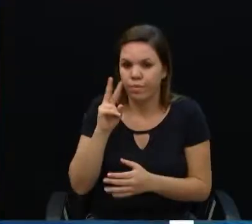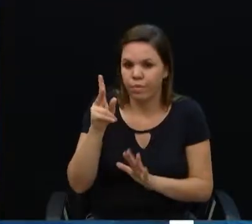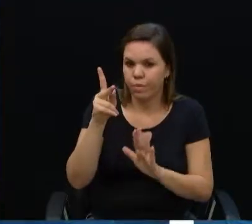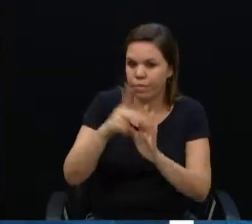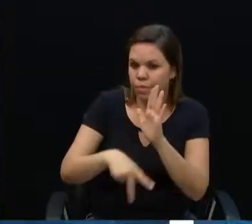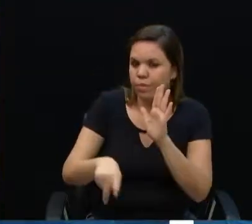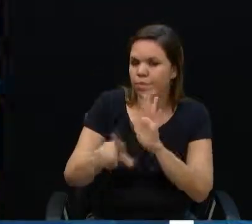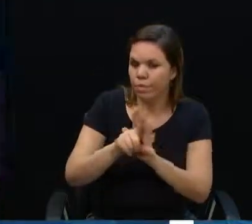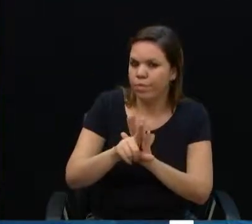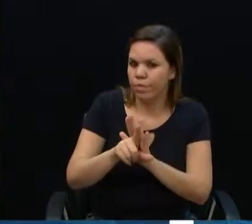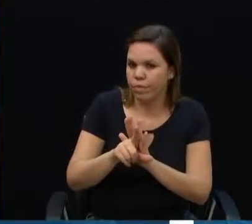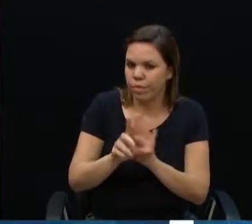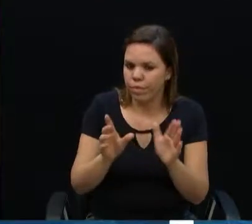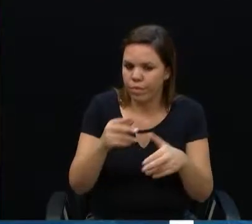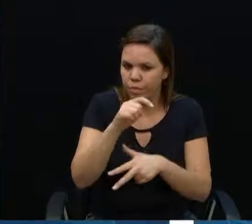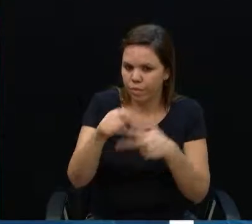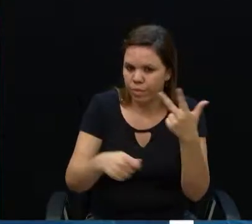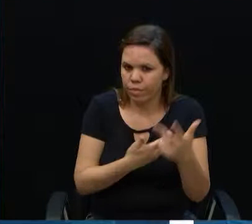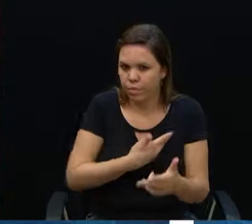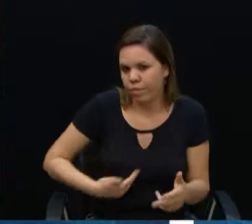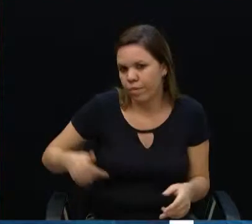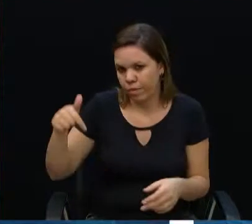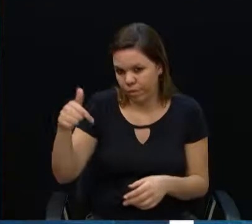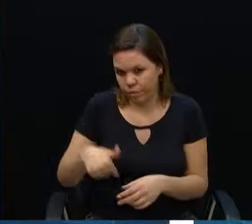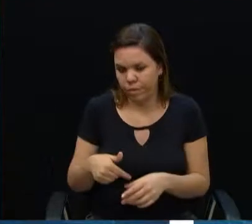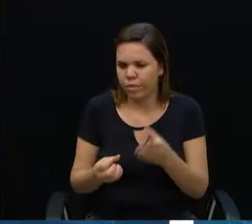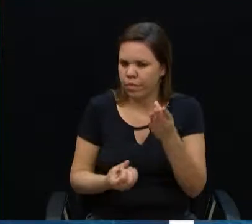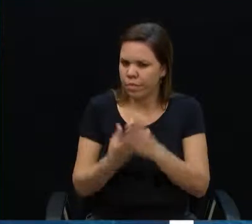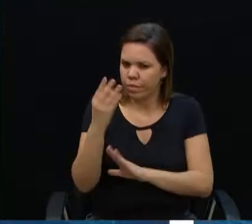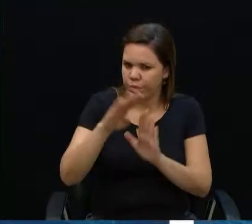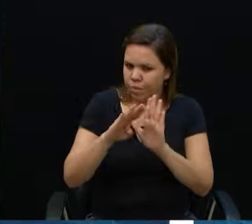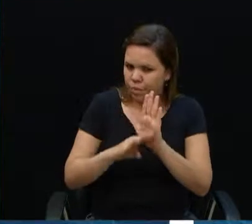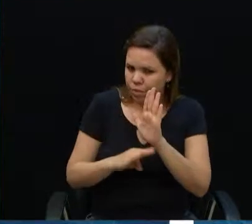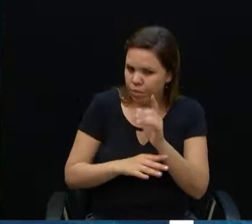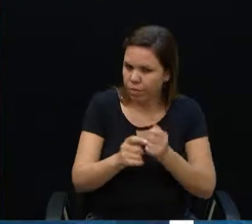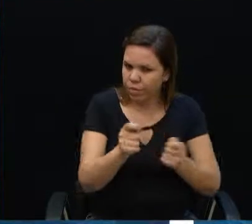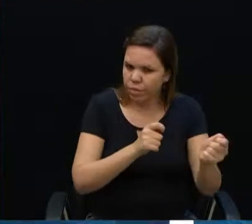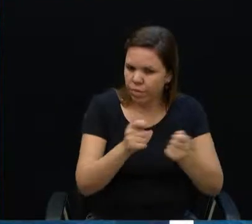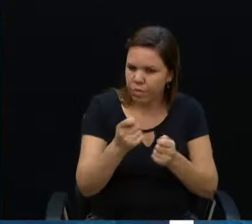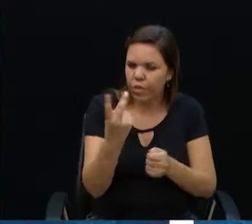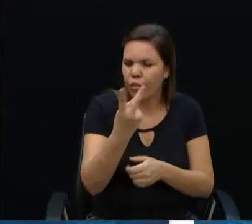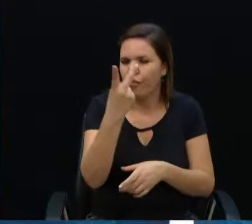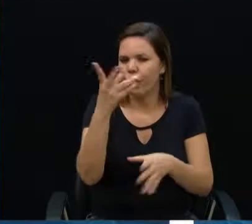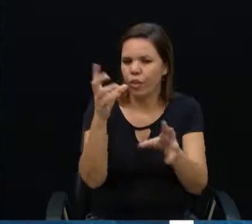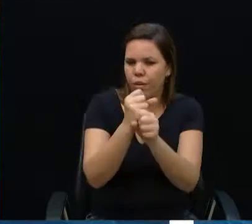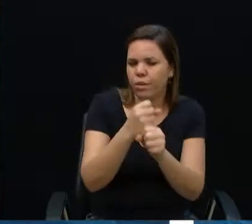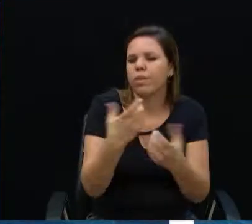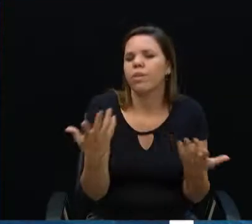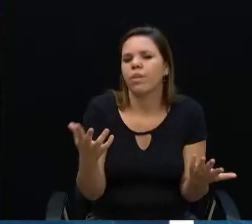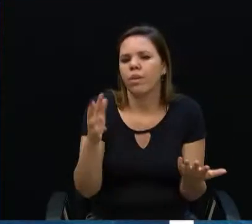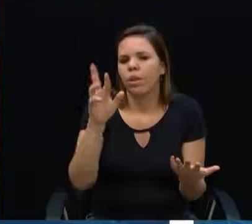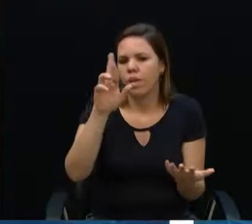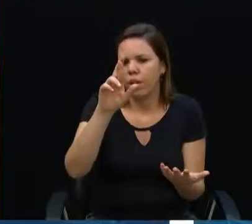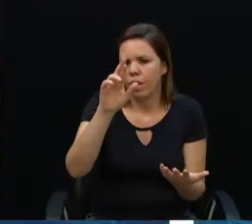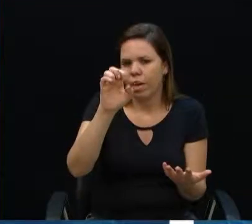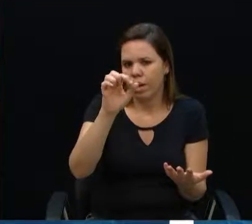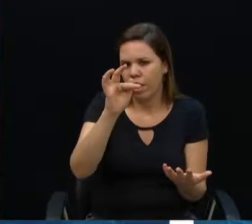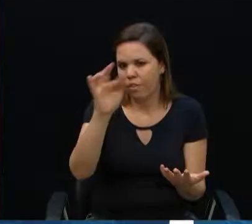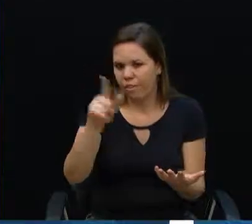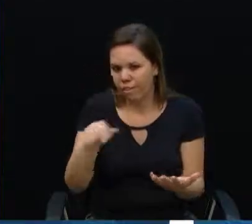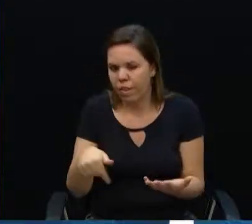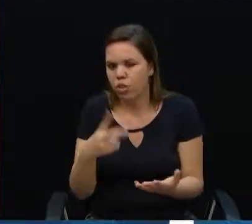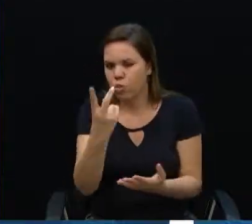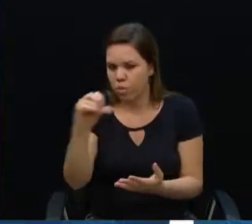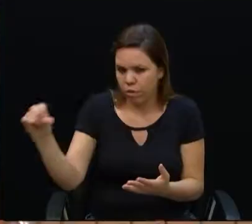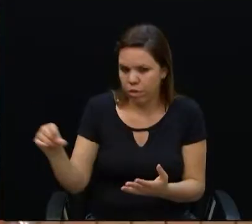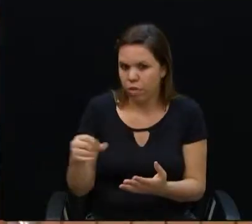lei do Executivo que cria o Programa de Regularização Fiscal de Campinas, o Refis 2019. A matéria teve